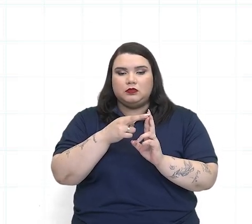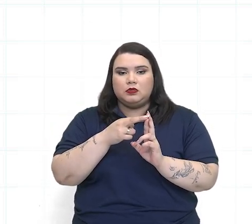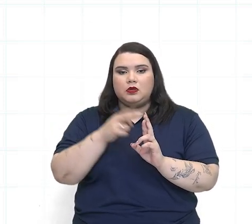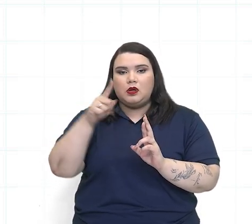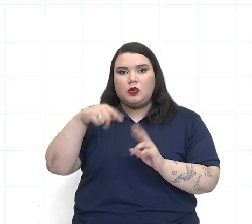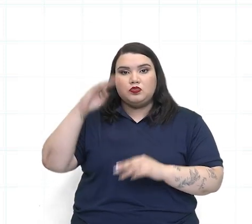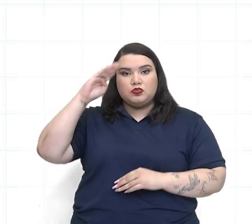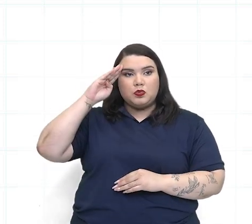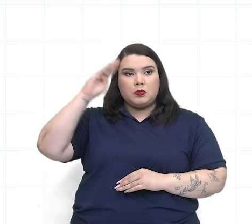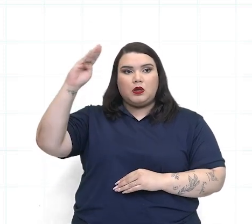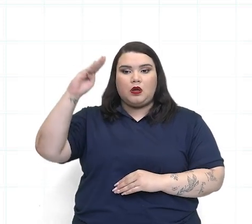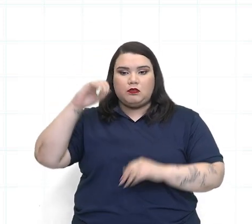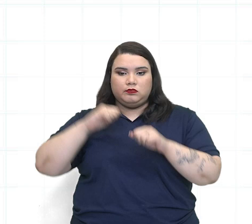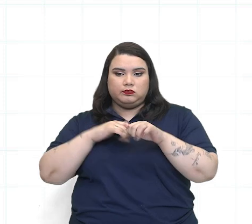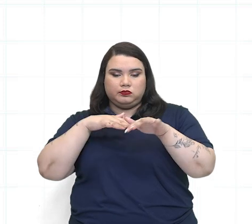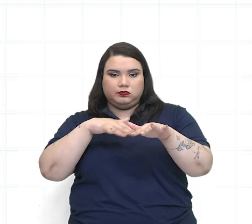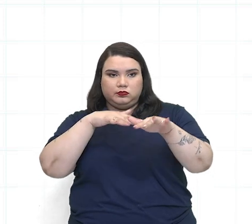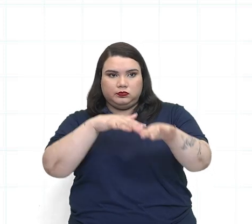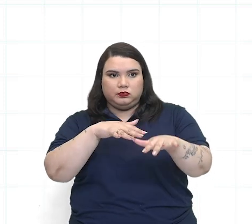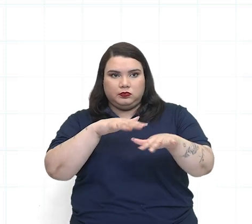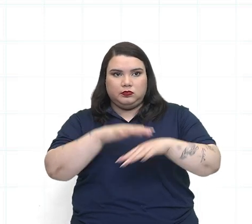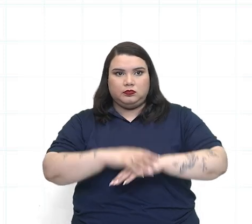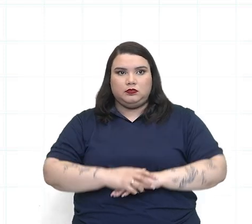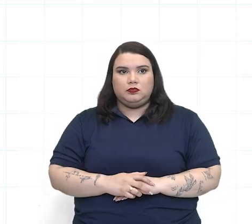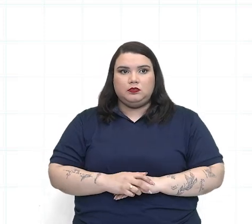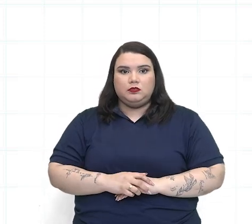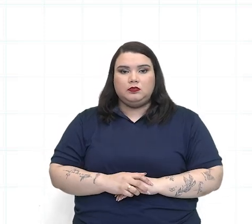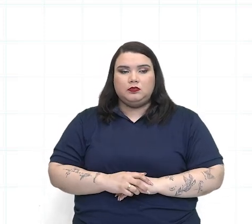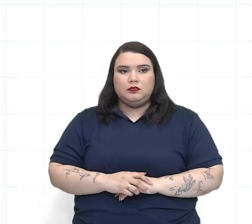aos soldados, né? E aí,